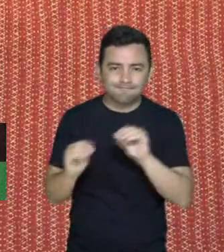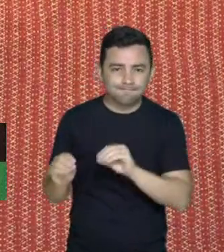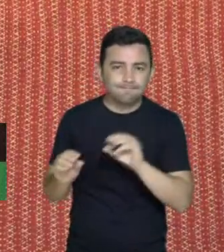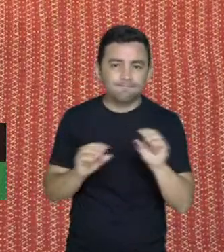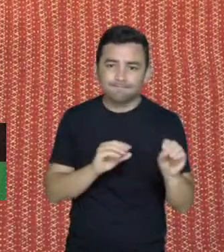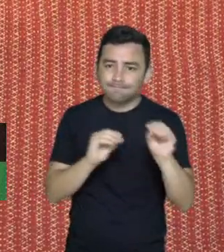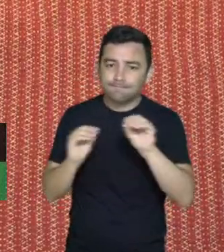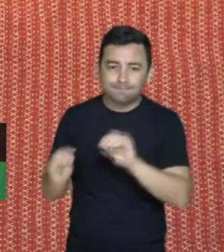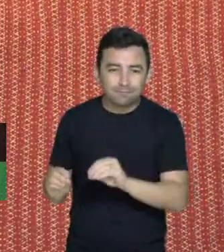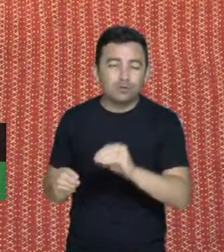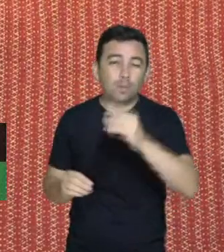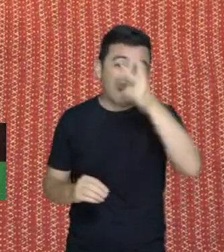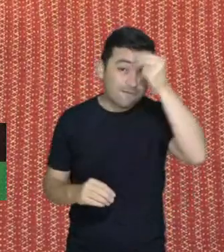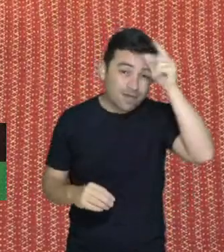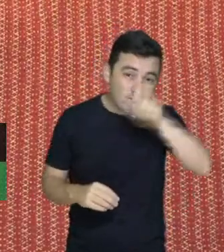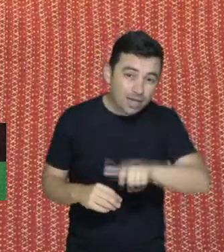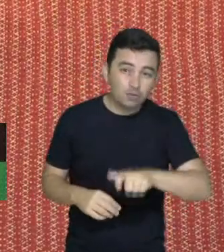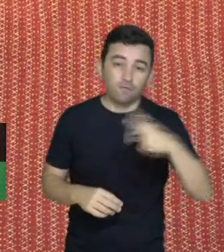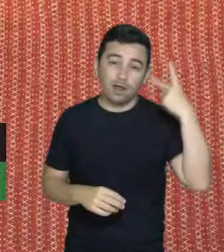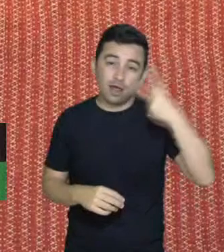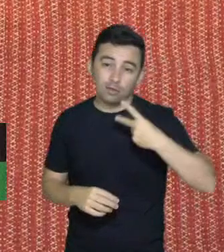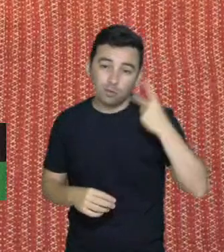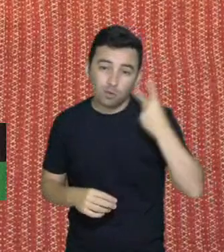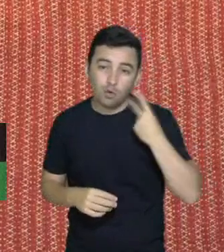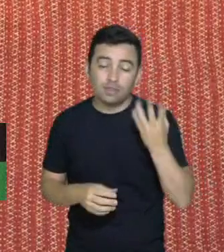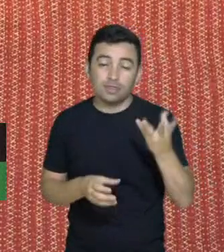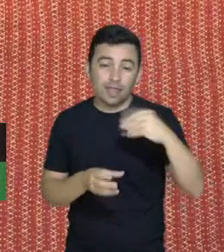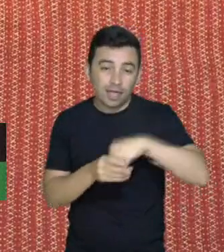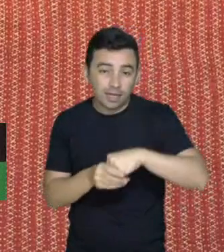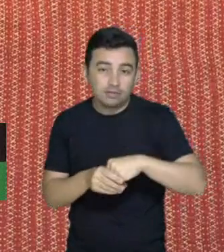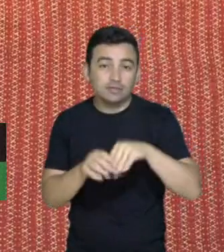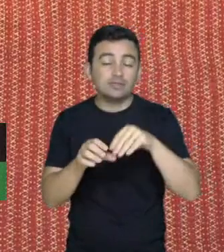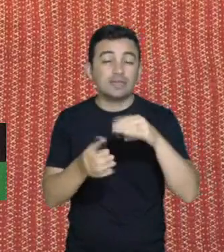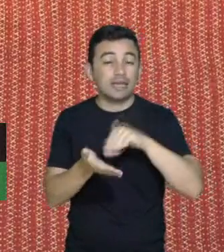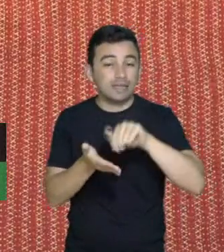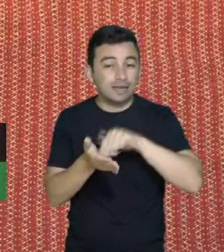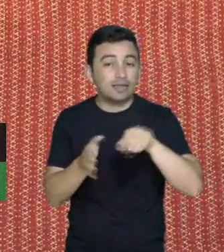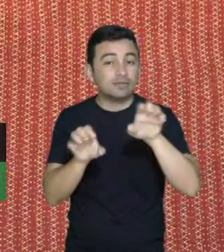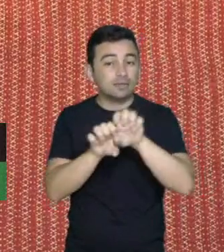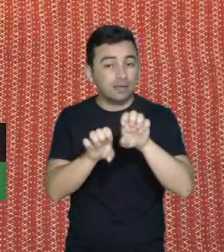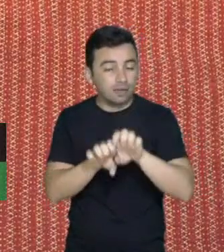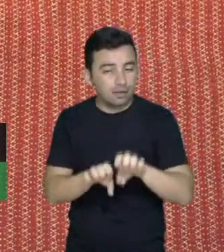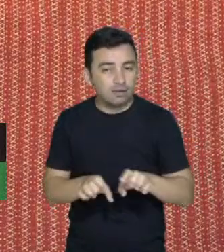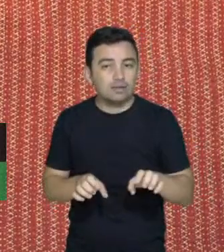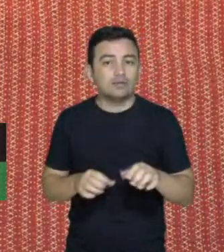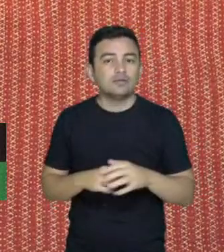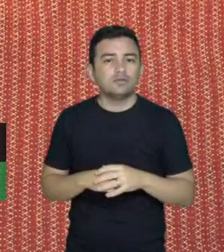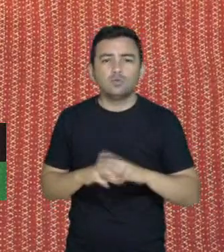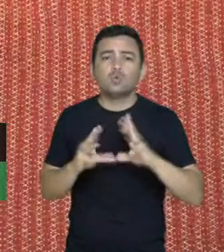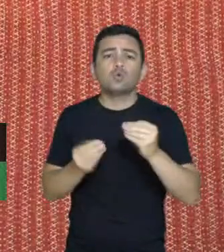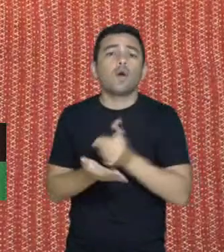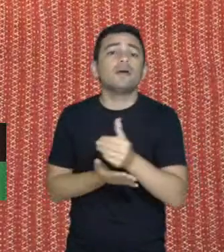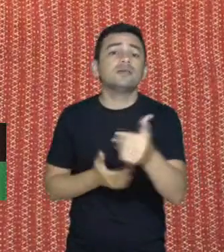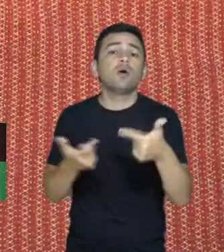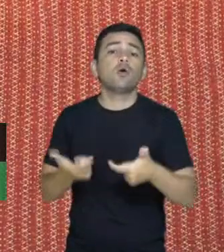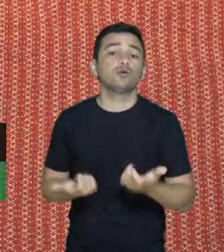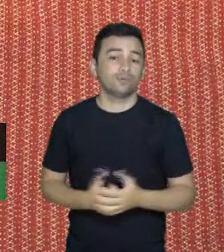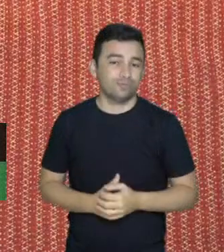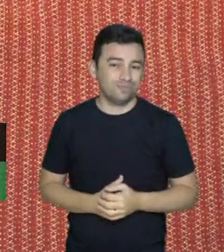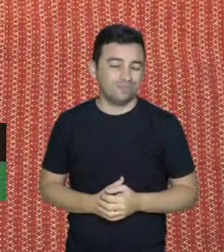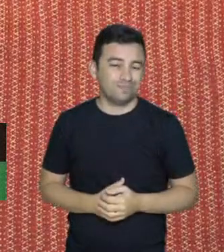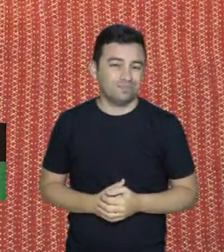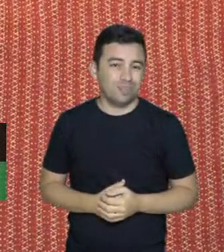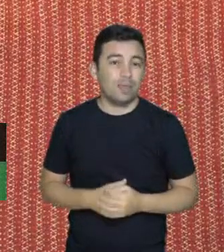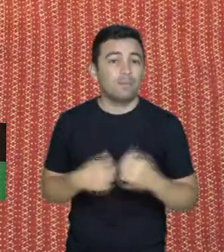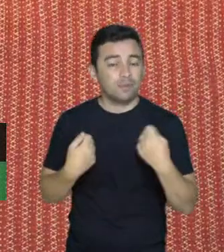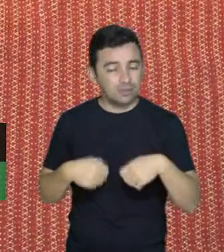prefeitos, vereadores, na Secretaria de Estado de Infraestrutura, na Casa Civil, por onde vão começar. Então a gente precisa